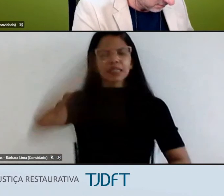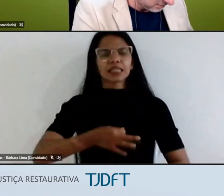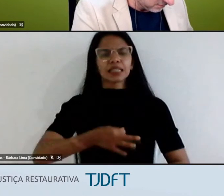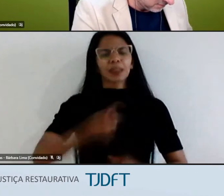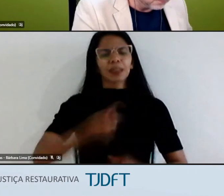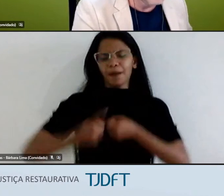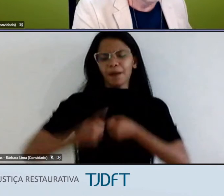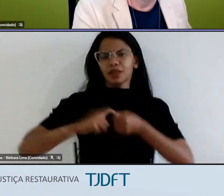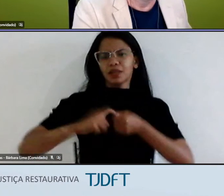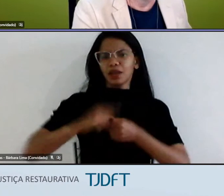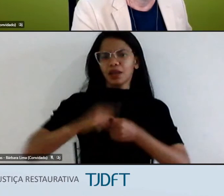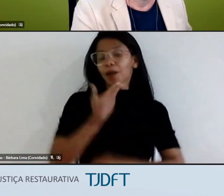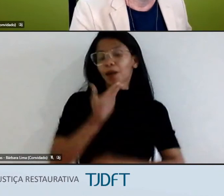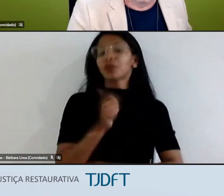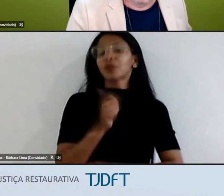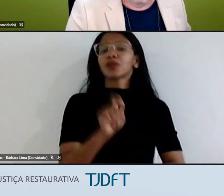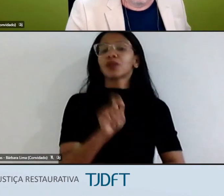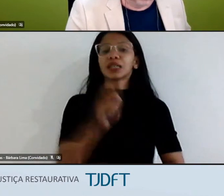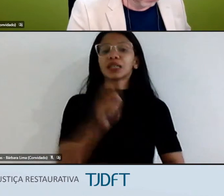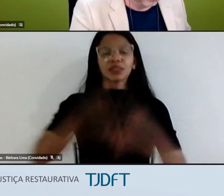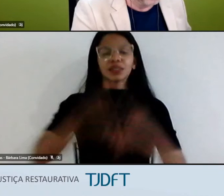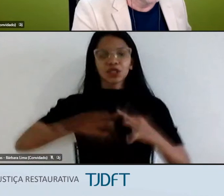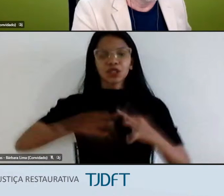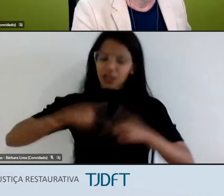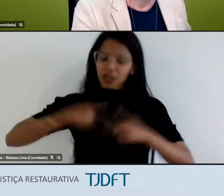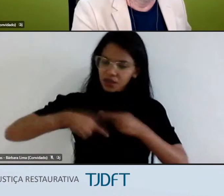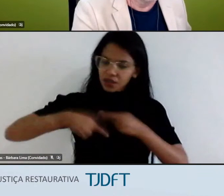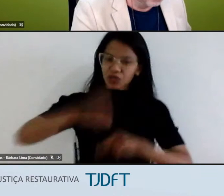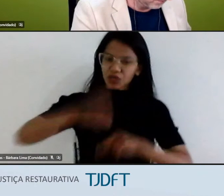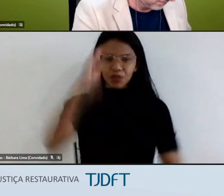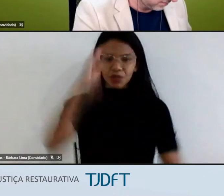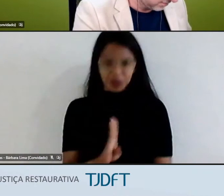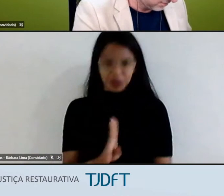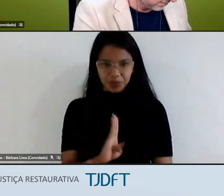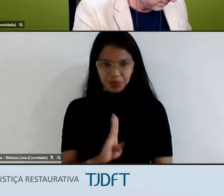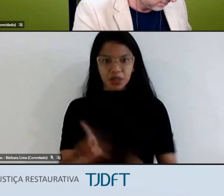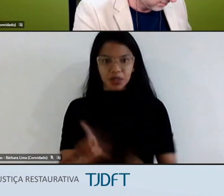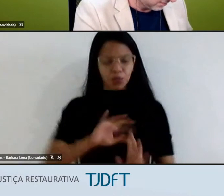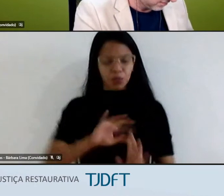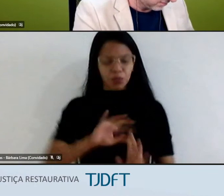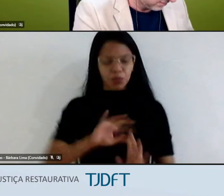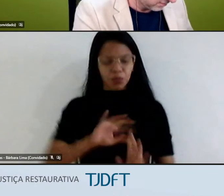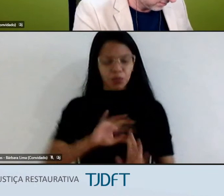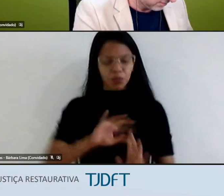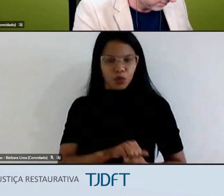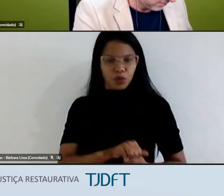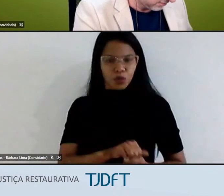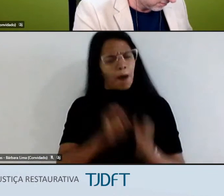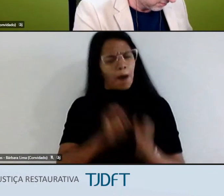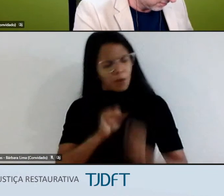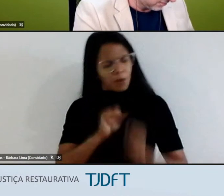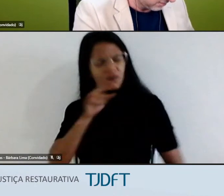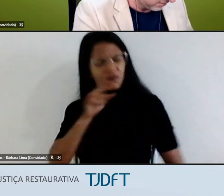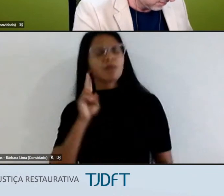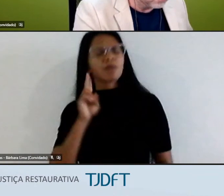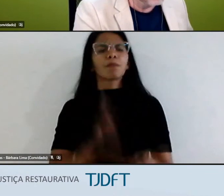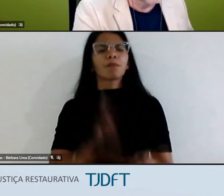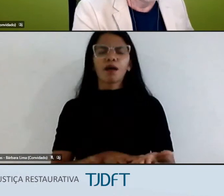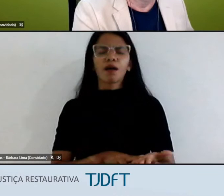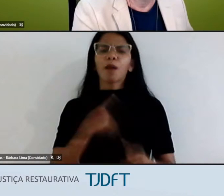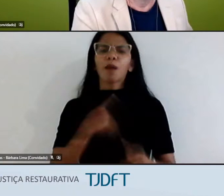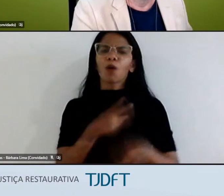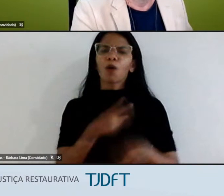há de melhor em justiça restaurativa no Brasil e no mundo. Posso afirmar que foi um